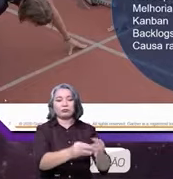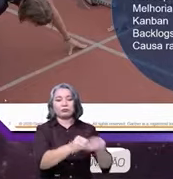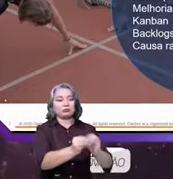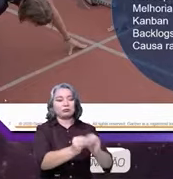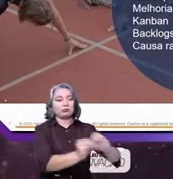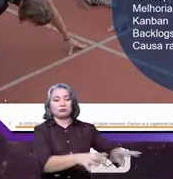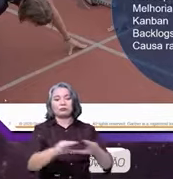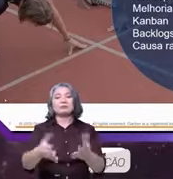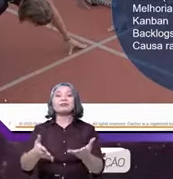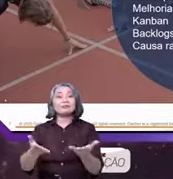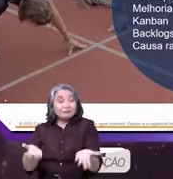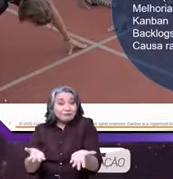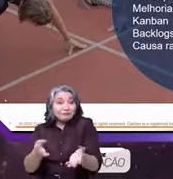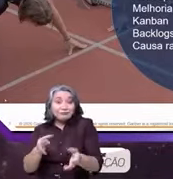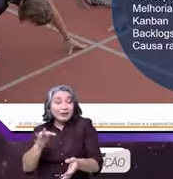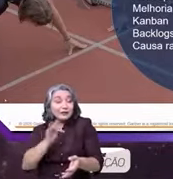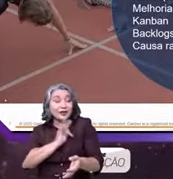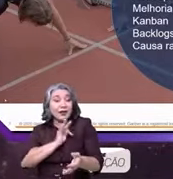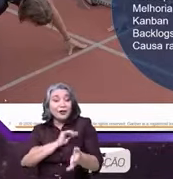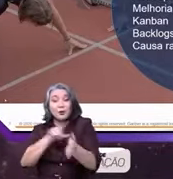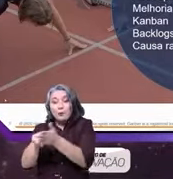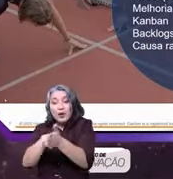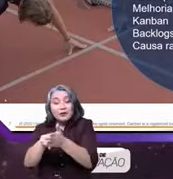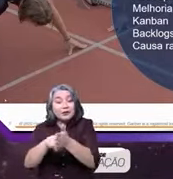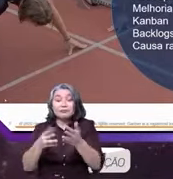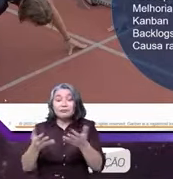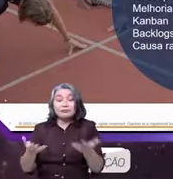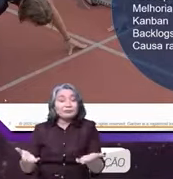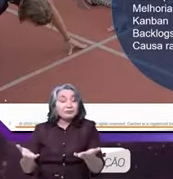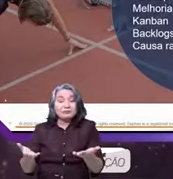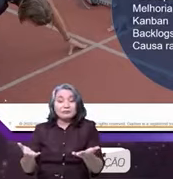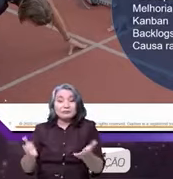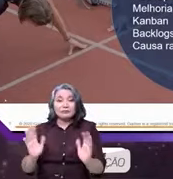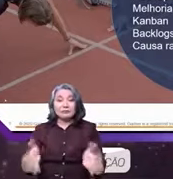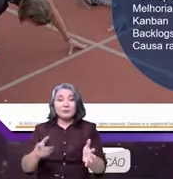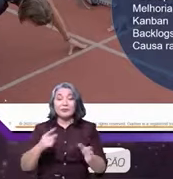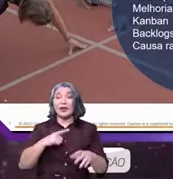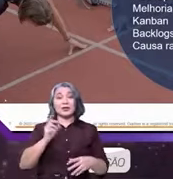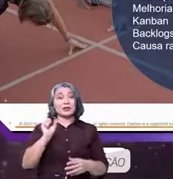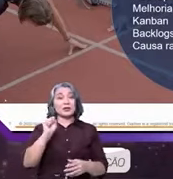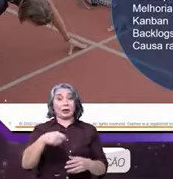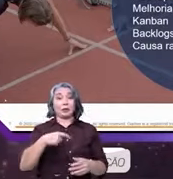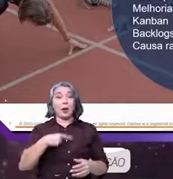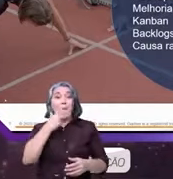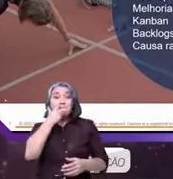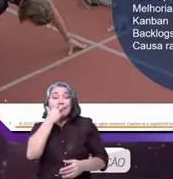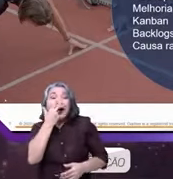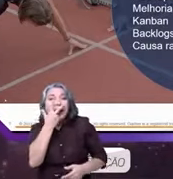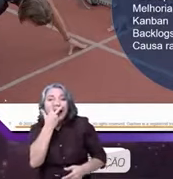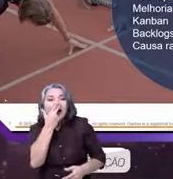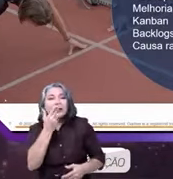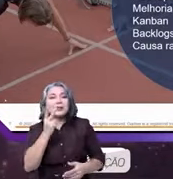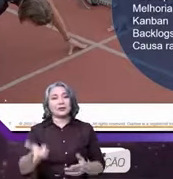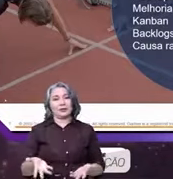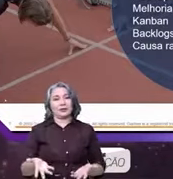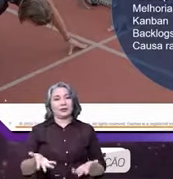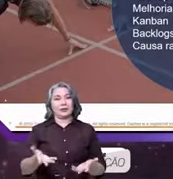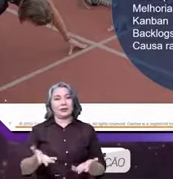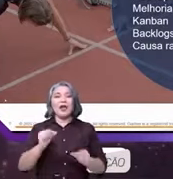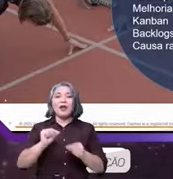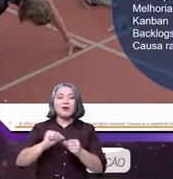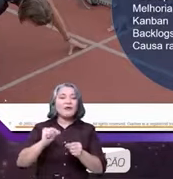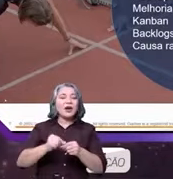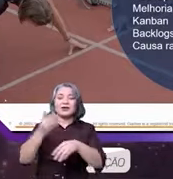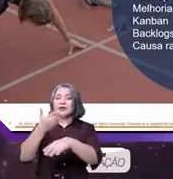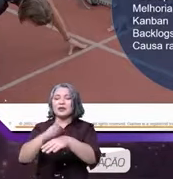entregue ainda. E uma análise de causa raiz. Isso geralmente é o parecer. Eu estruturo isso, eu faço